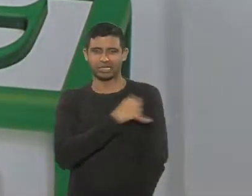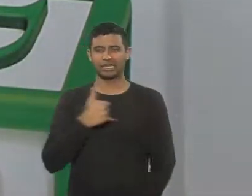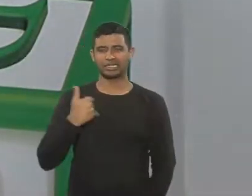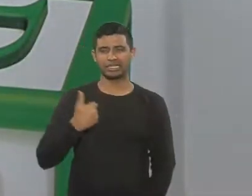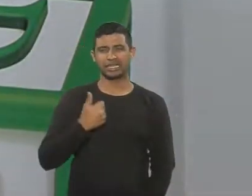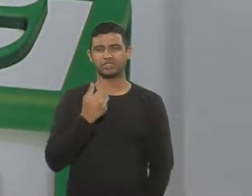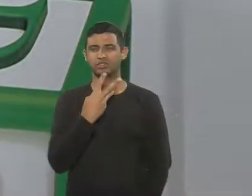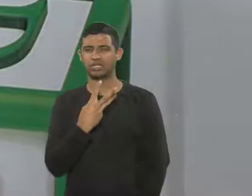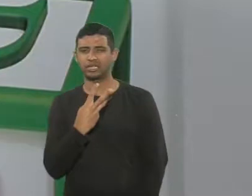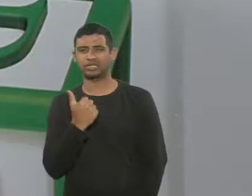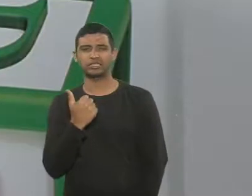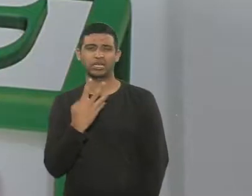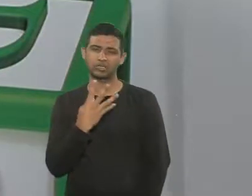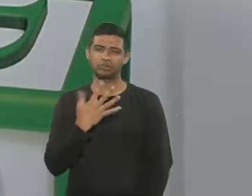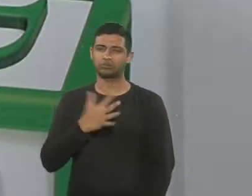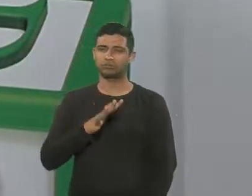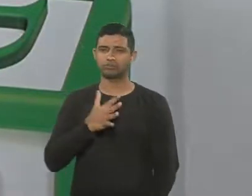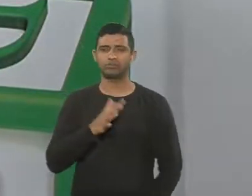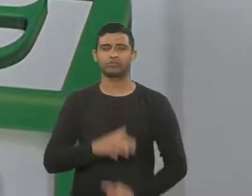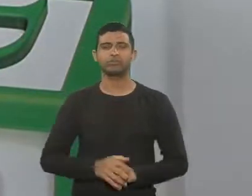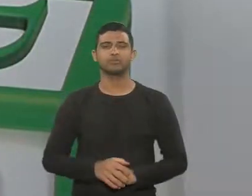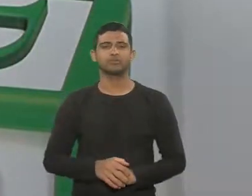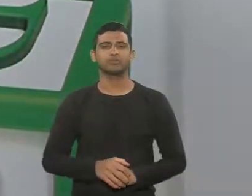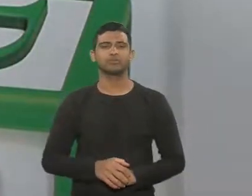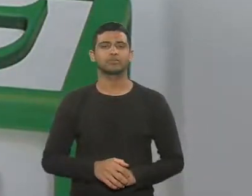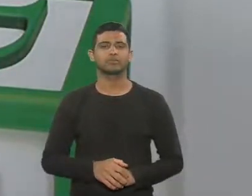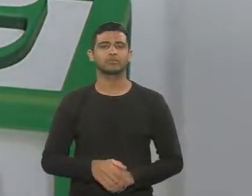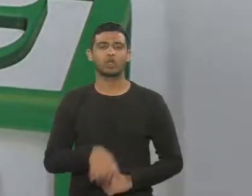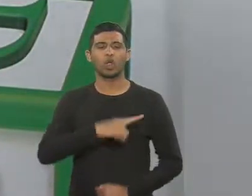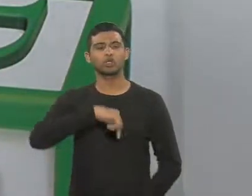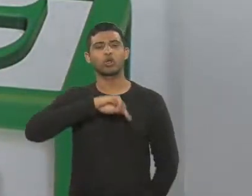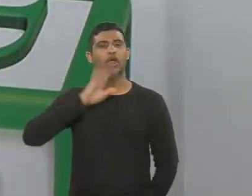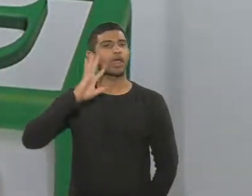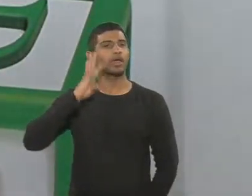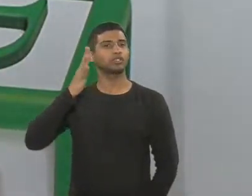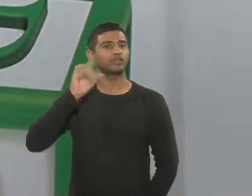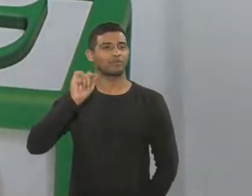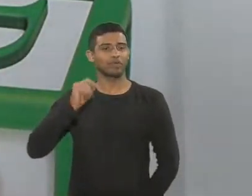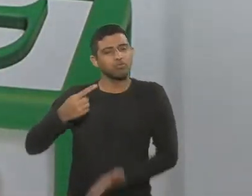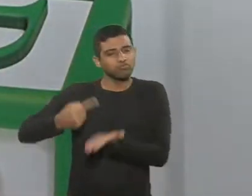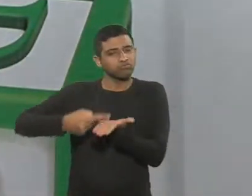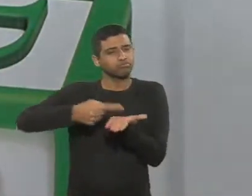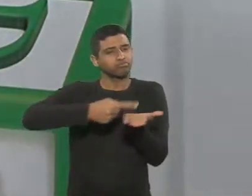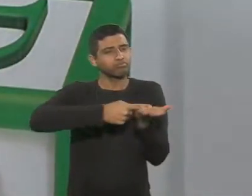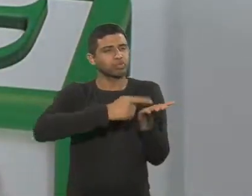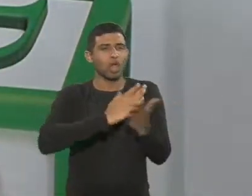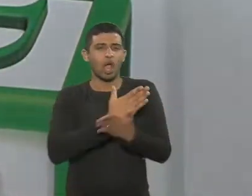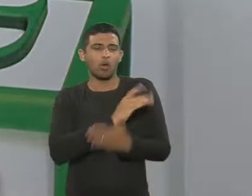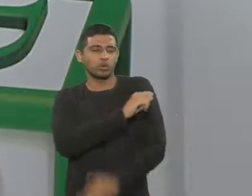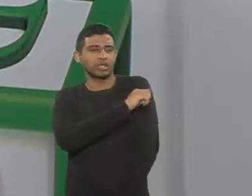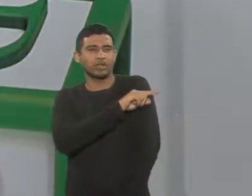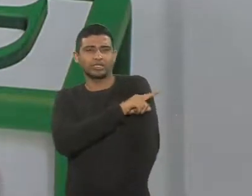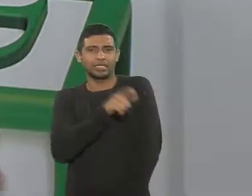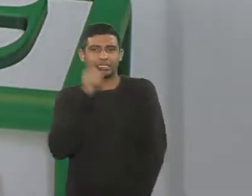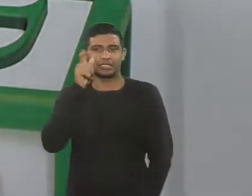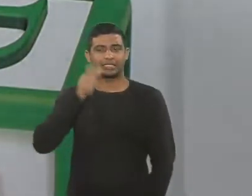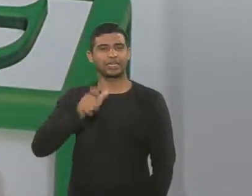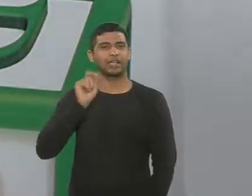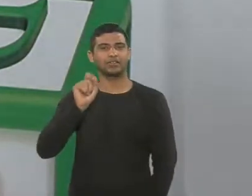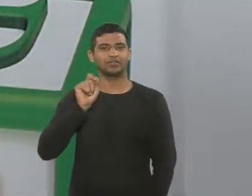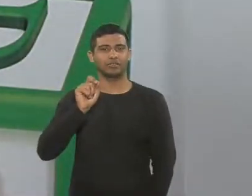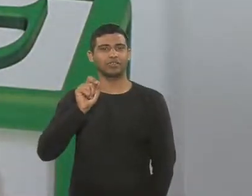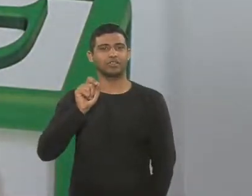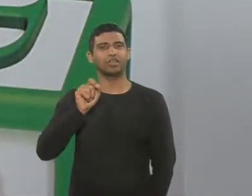de 13, 14 anos, a gente resolveu, com alguns alunos que se interessavam, a gente resolveu